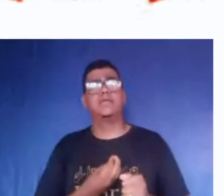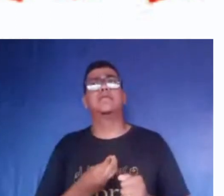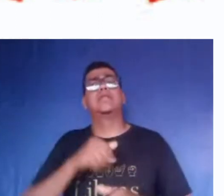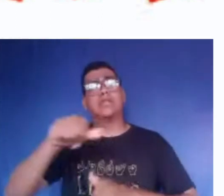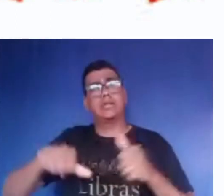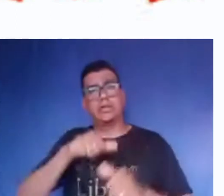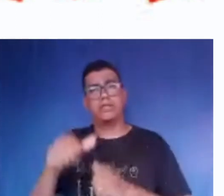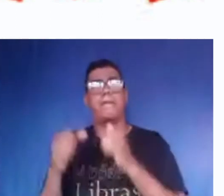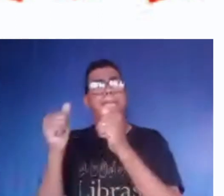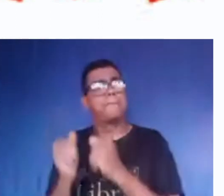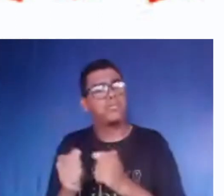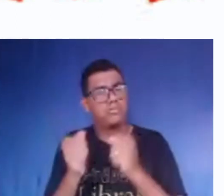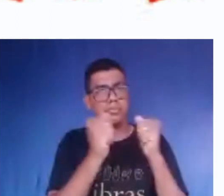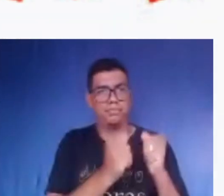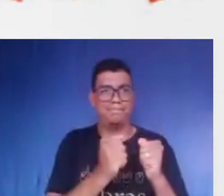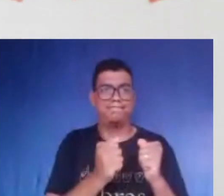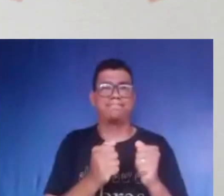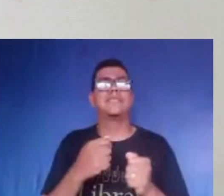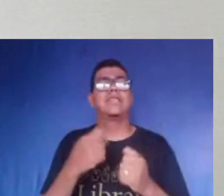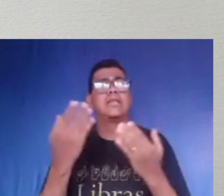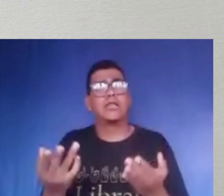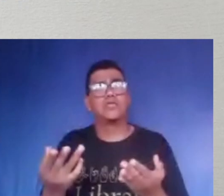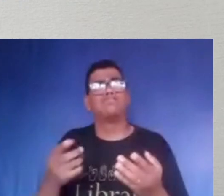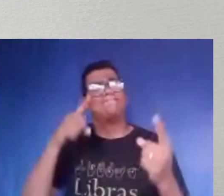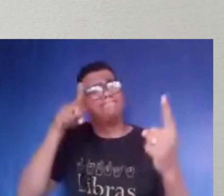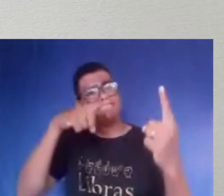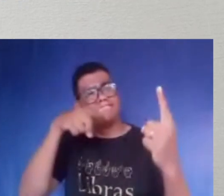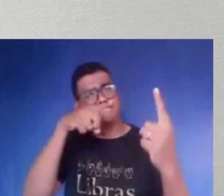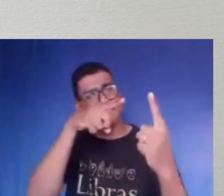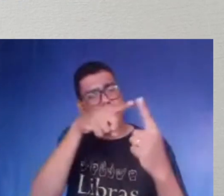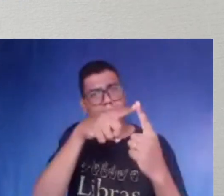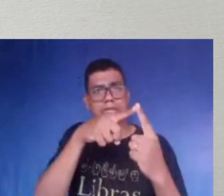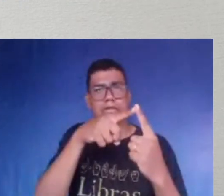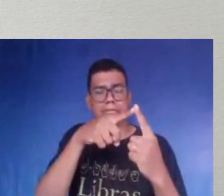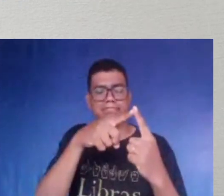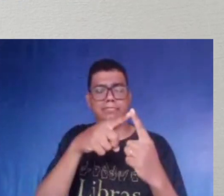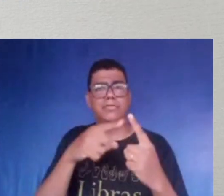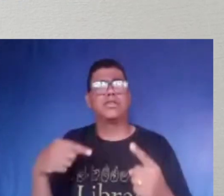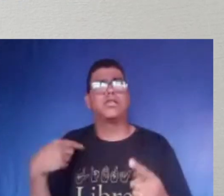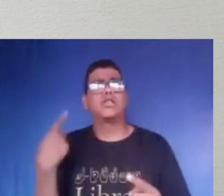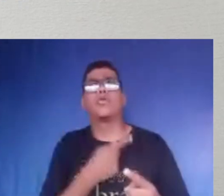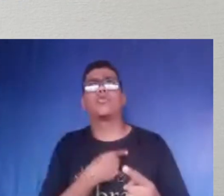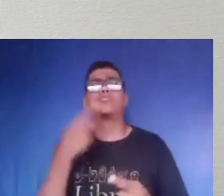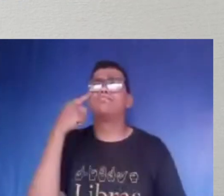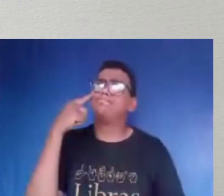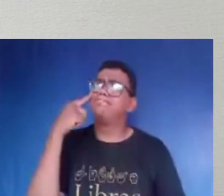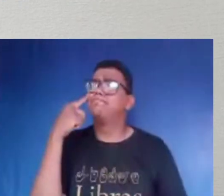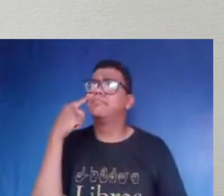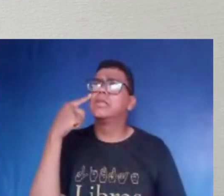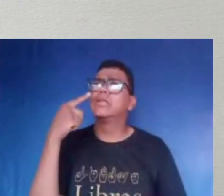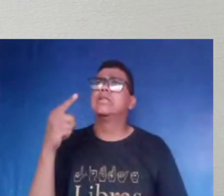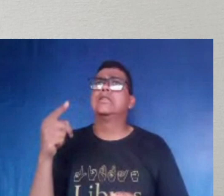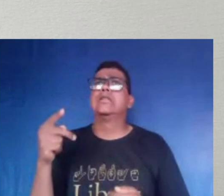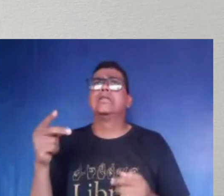se isso já é um grande desafio em tempos normais, né? Imagina você atuar, né, e viver o poder que